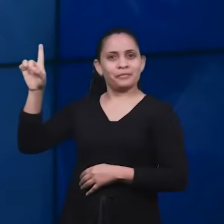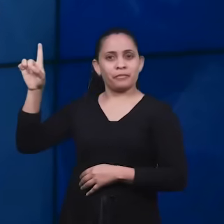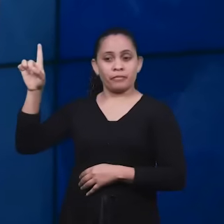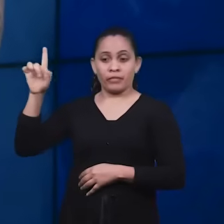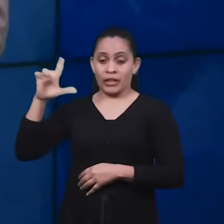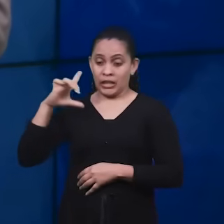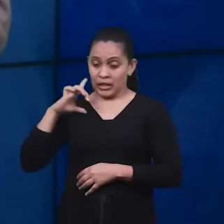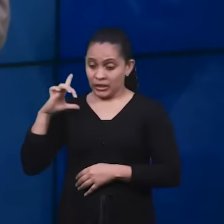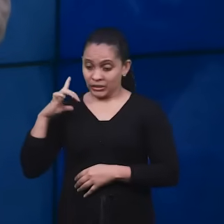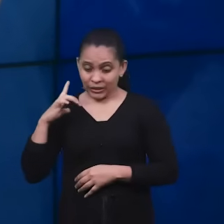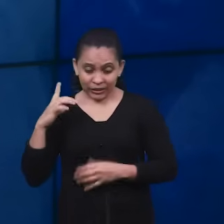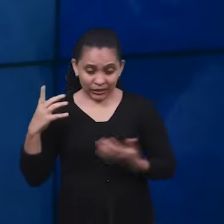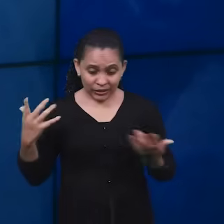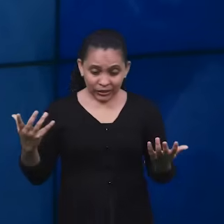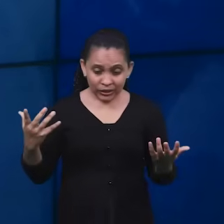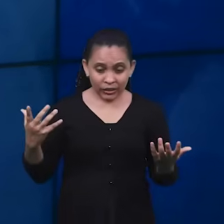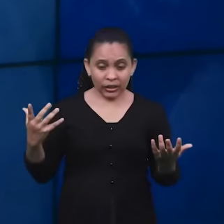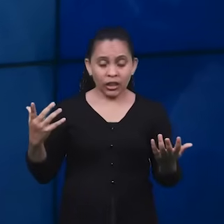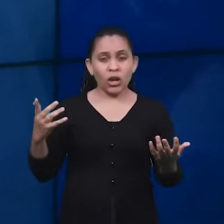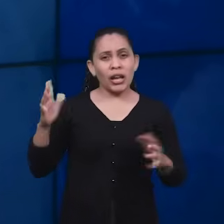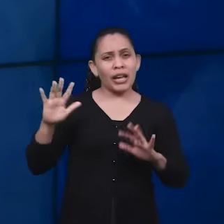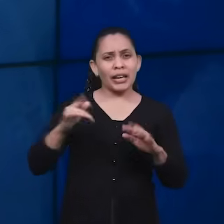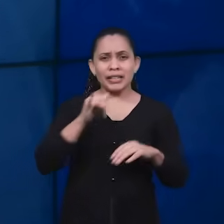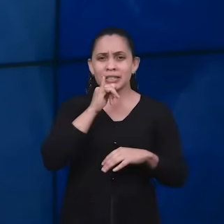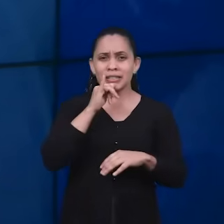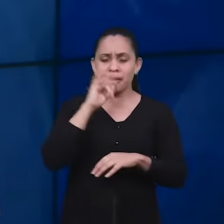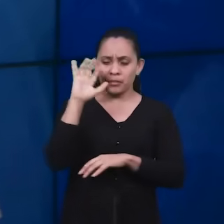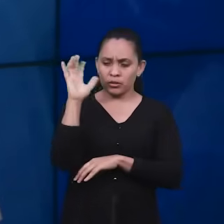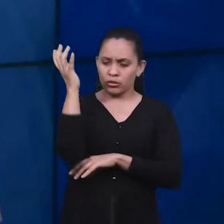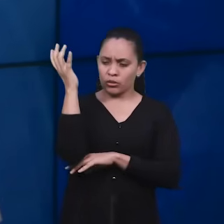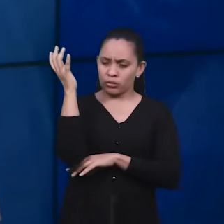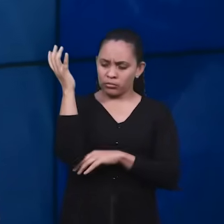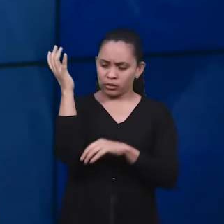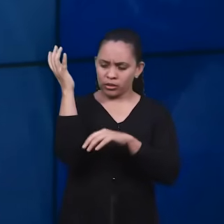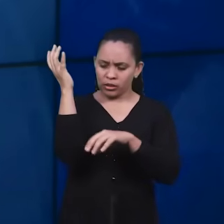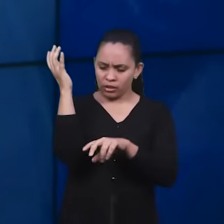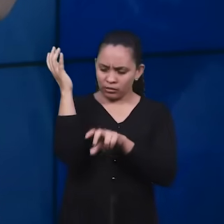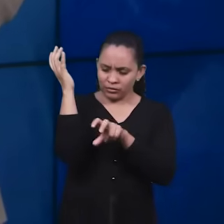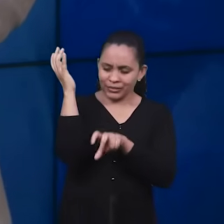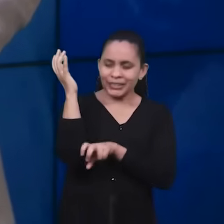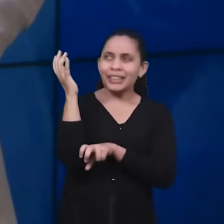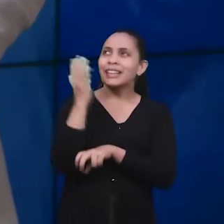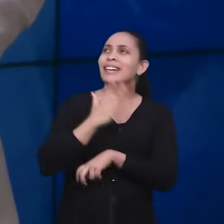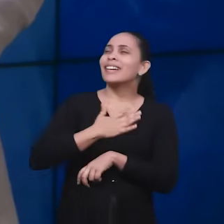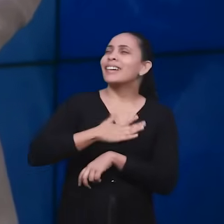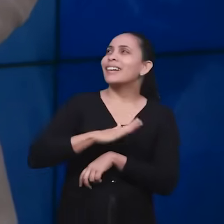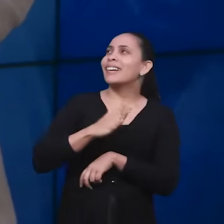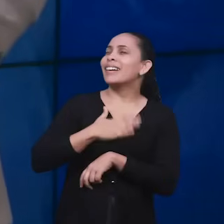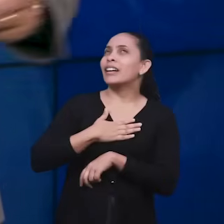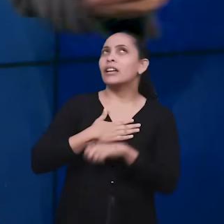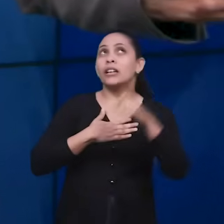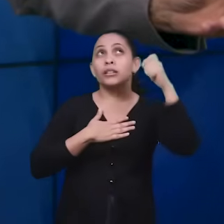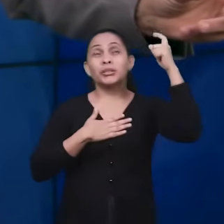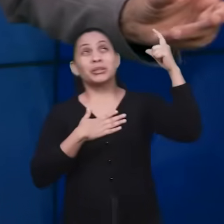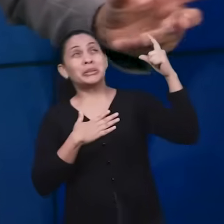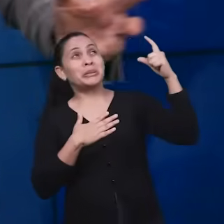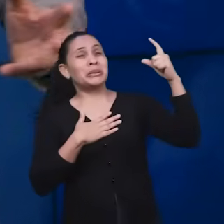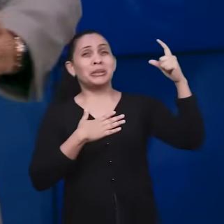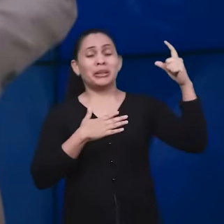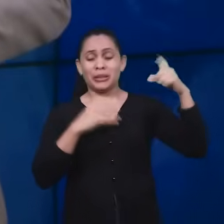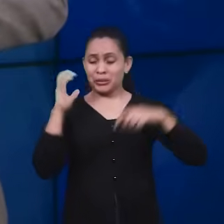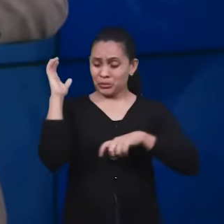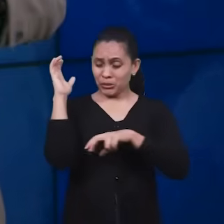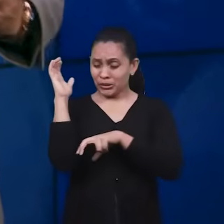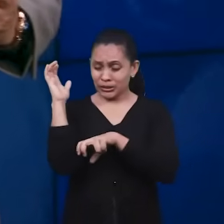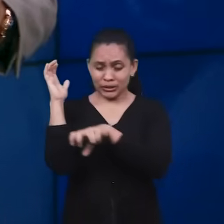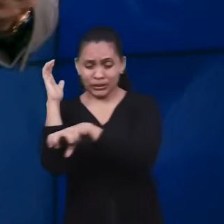sombra está aqui agora, meio-dia está ali, meio-dia deixa de estar, daqui a pouco volta a ter sombra, daqui a pouco ela vai para cá,